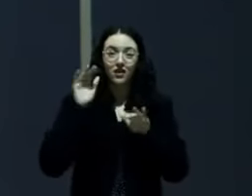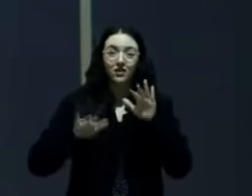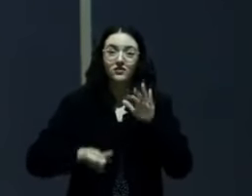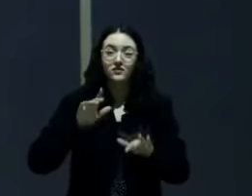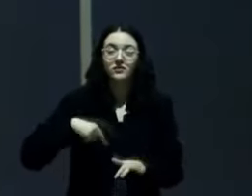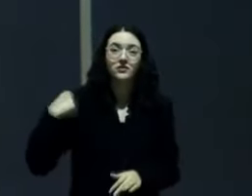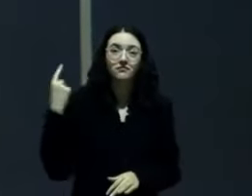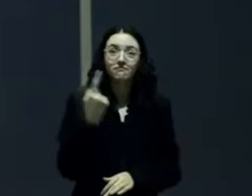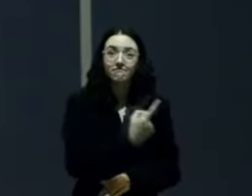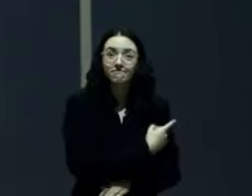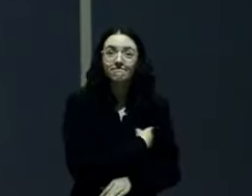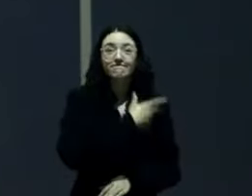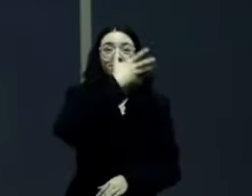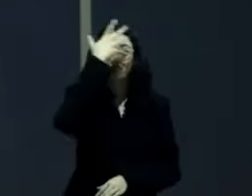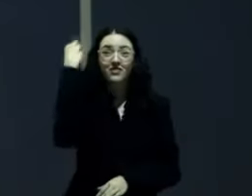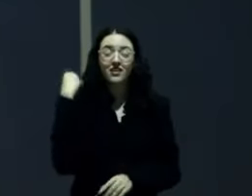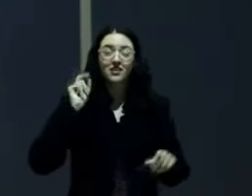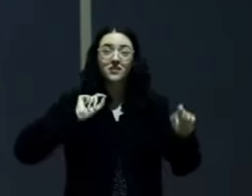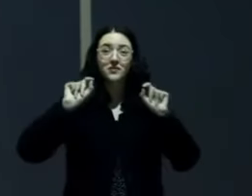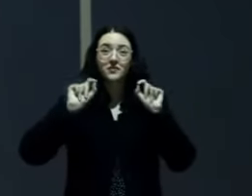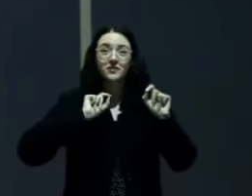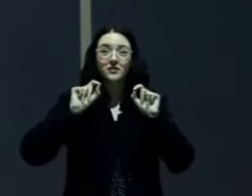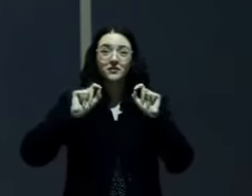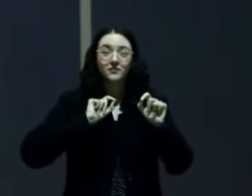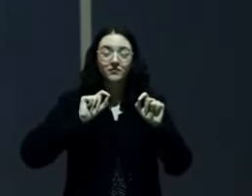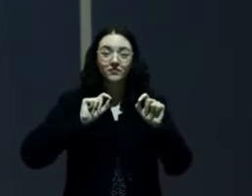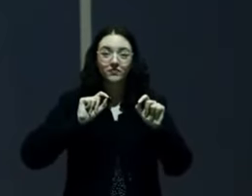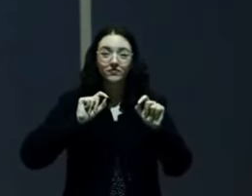A ceia para muitos hoje já se tornou algo comum,